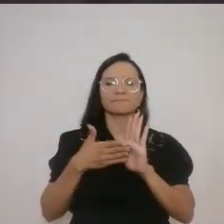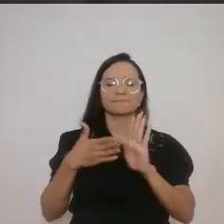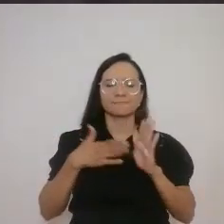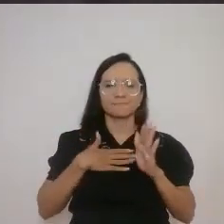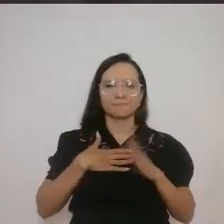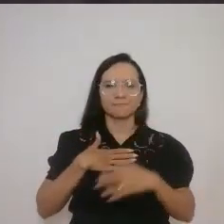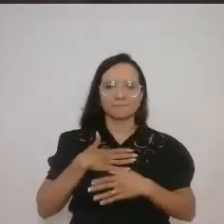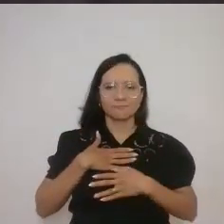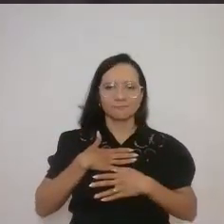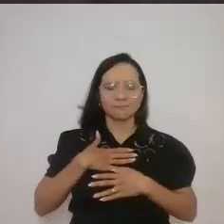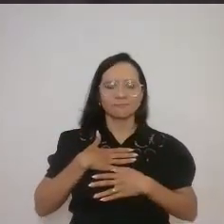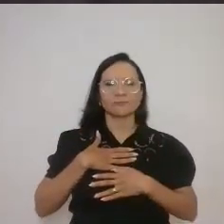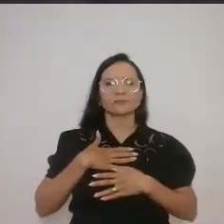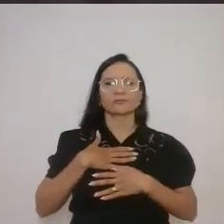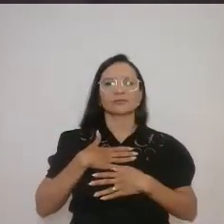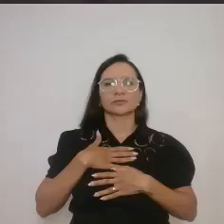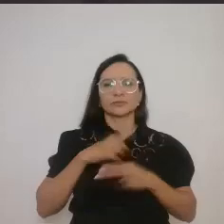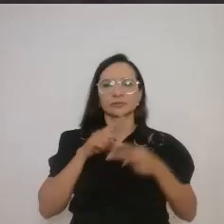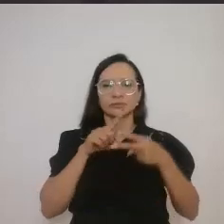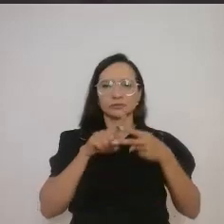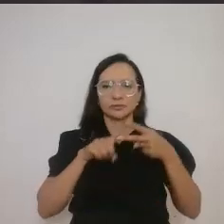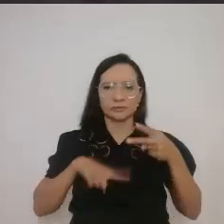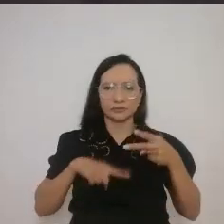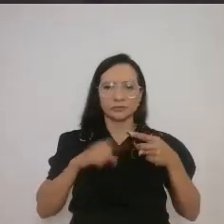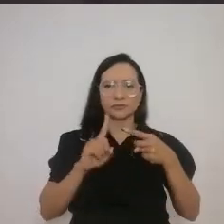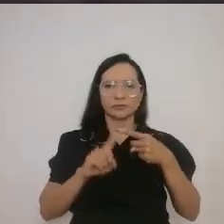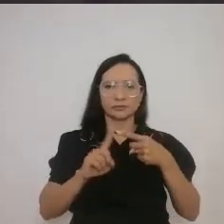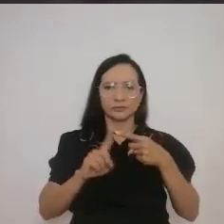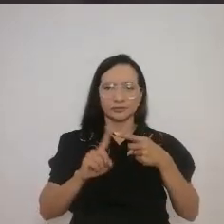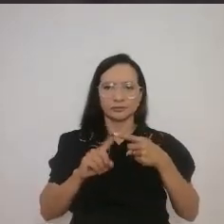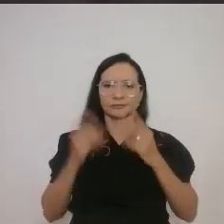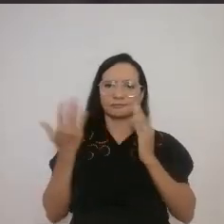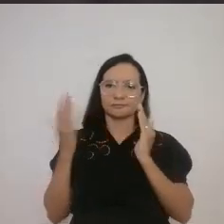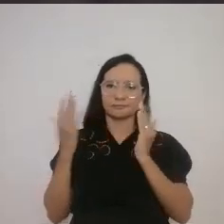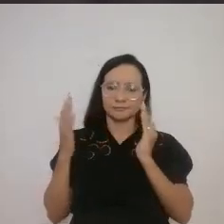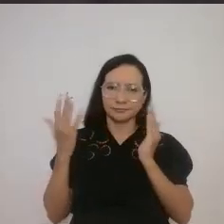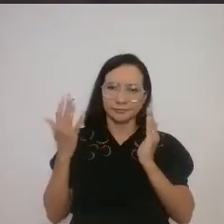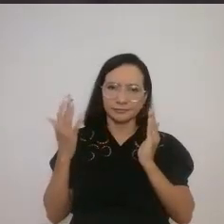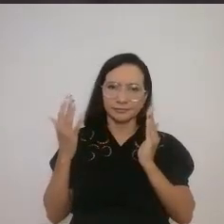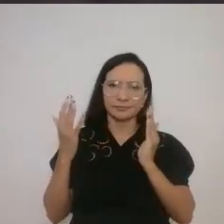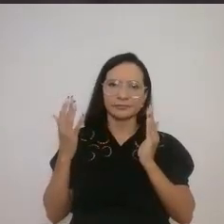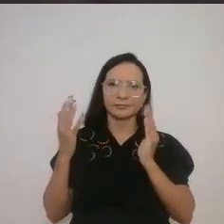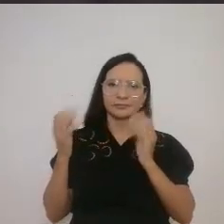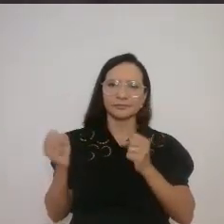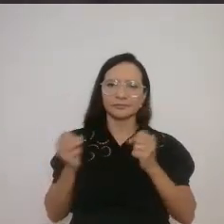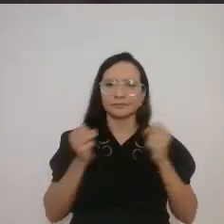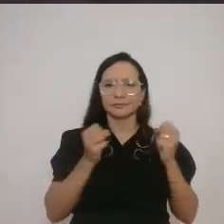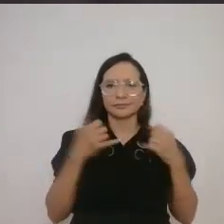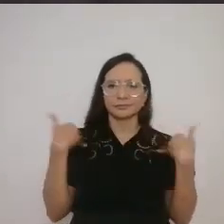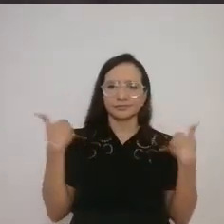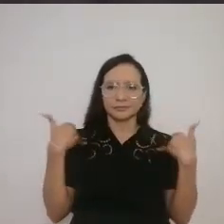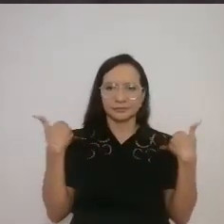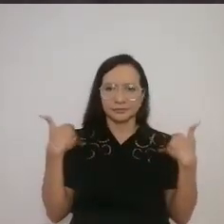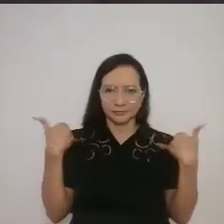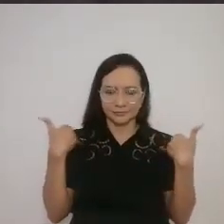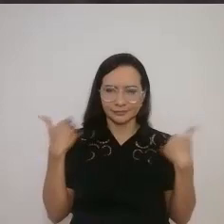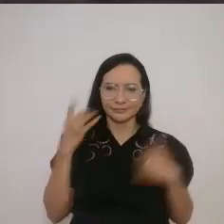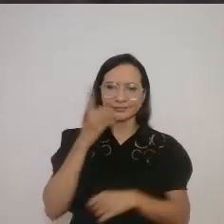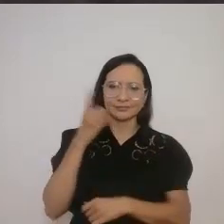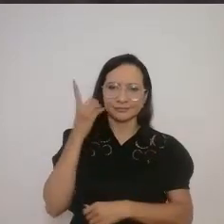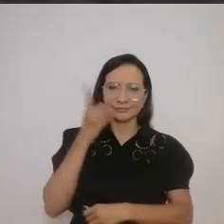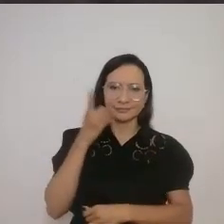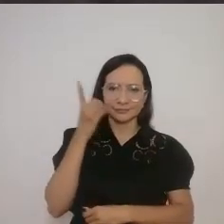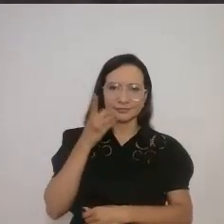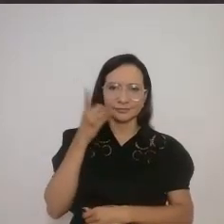duas moções de congratulações. A primeira pela passagem natalícia do nosso desembargador Deugete Chaves